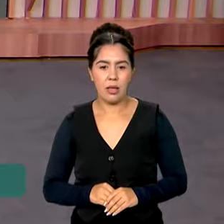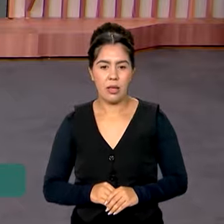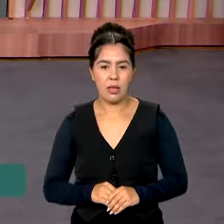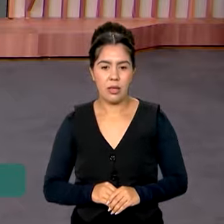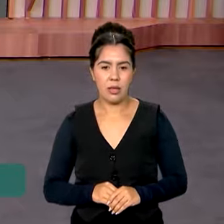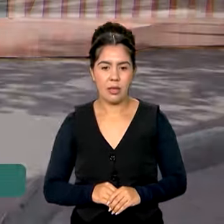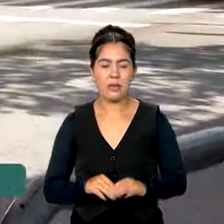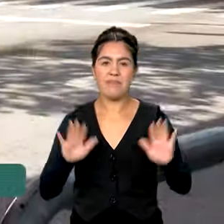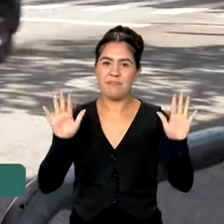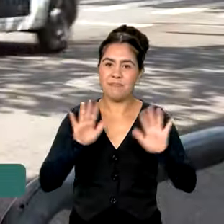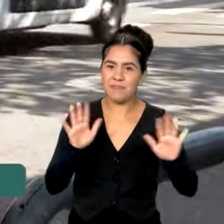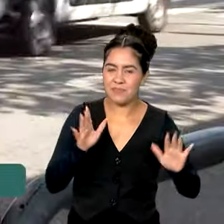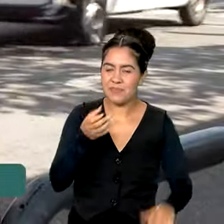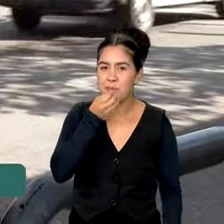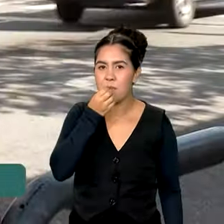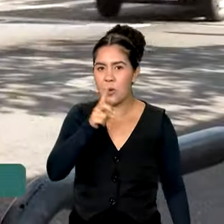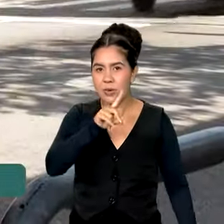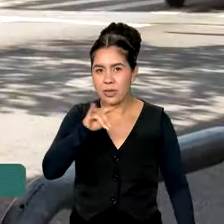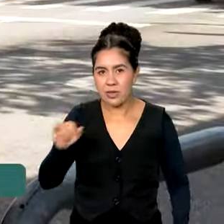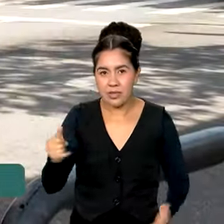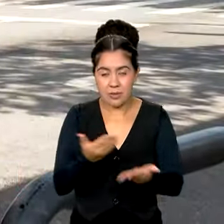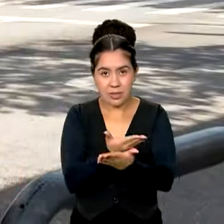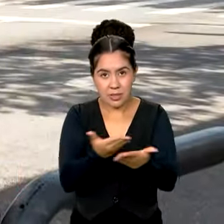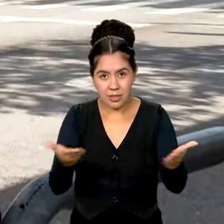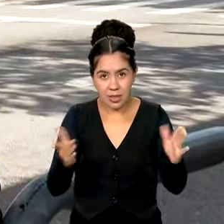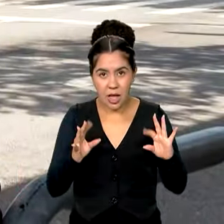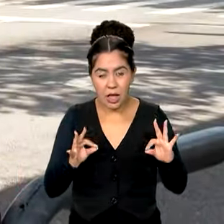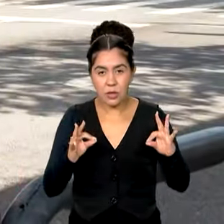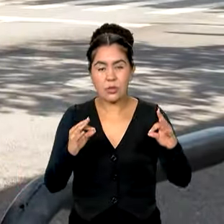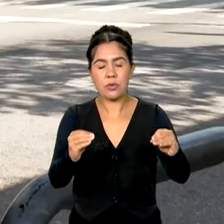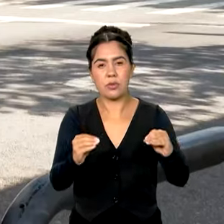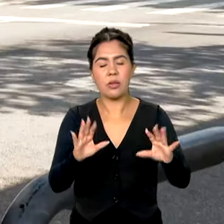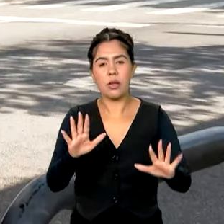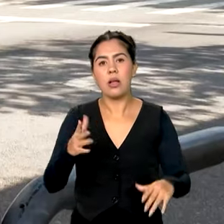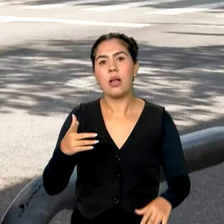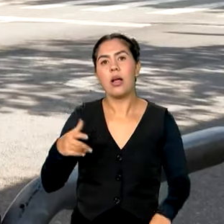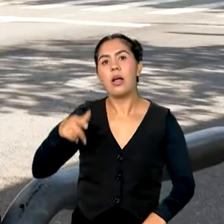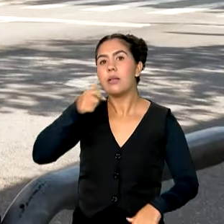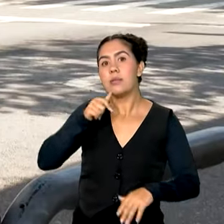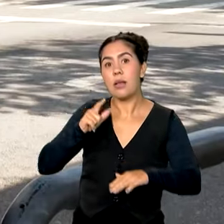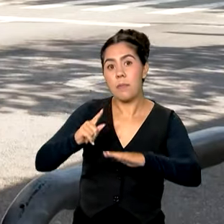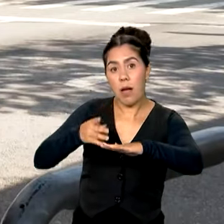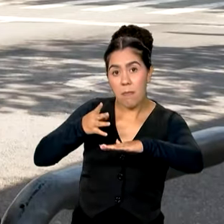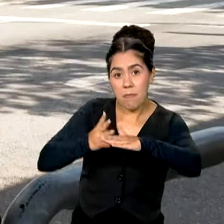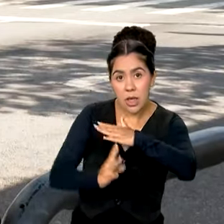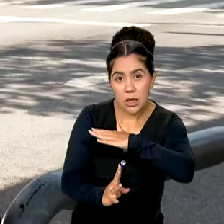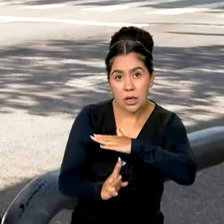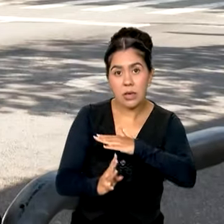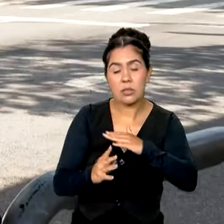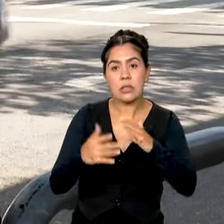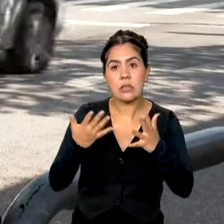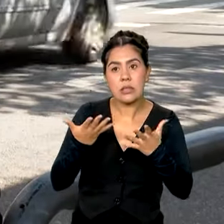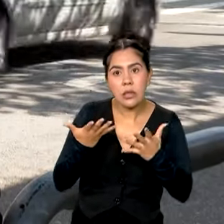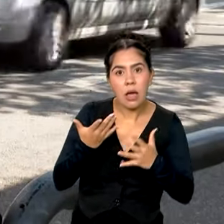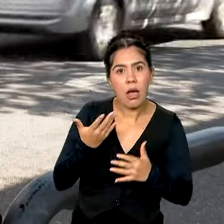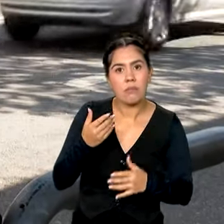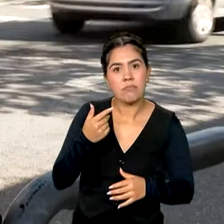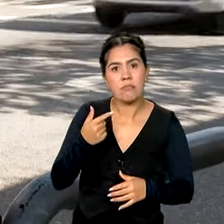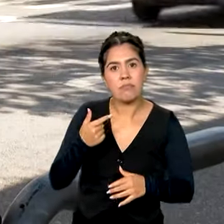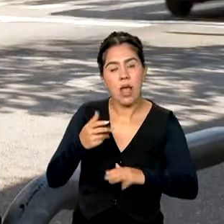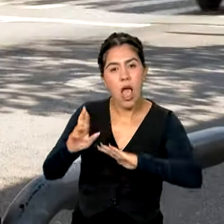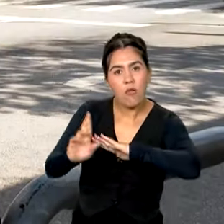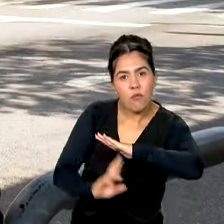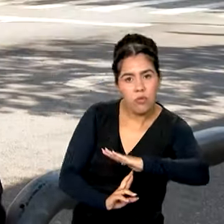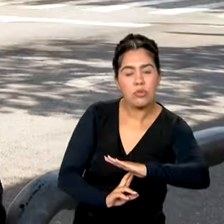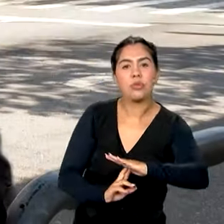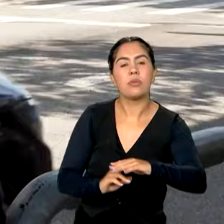Oi, Vanessa. Bom dia a você, bom dia a todos. Olha, atualmente, o imigrante interessado em um pedido de refúgio, ele precisa ir a um posto